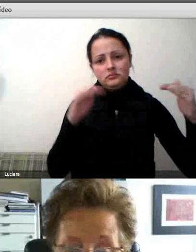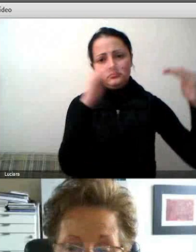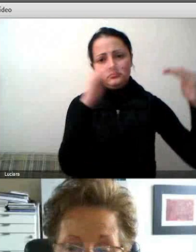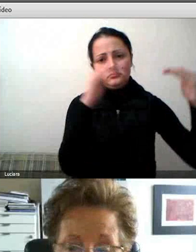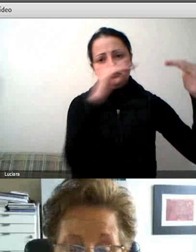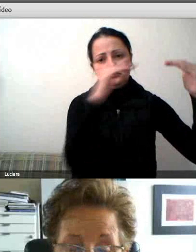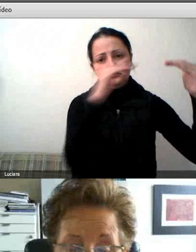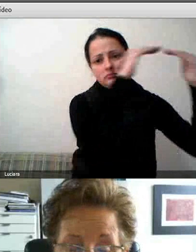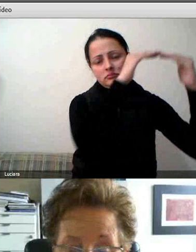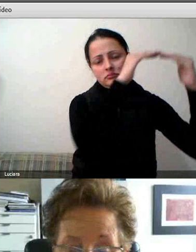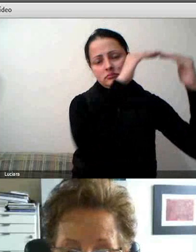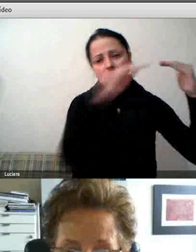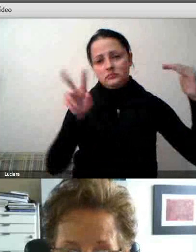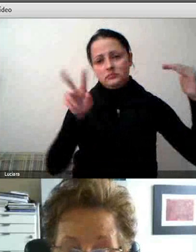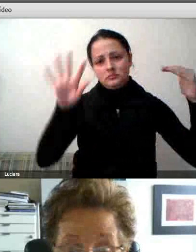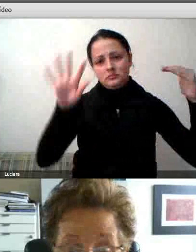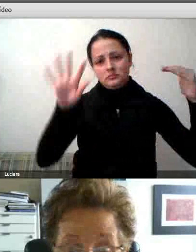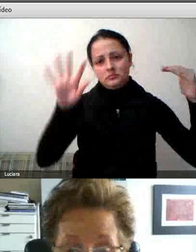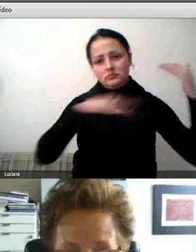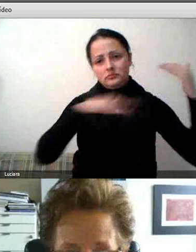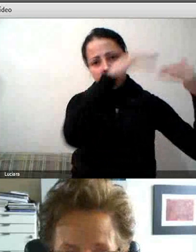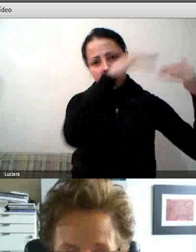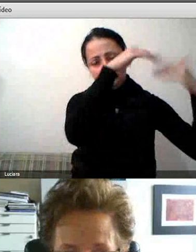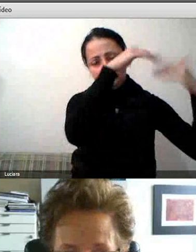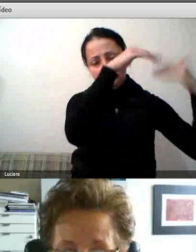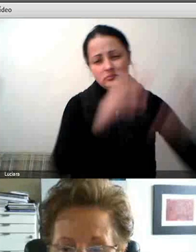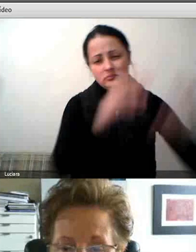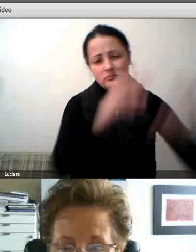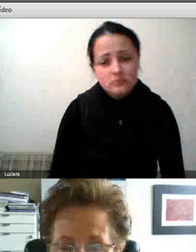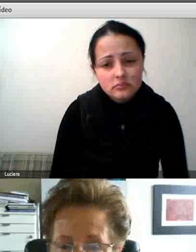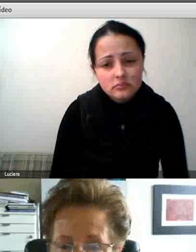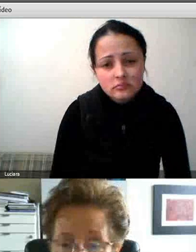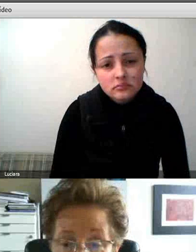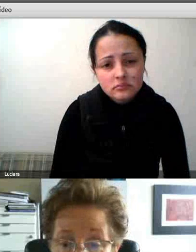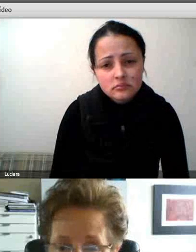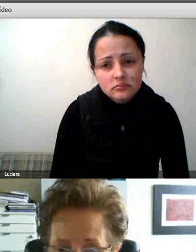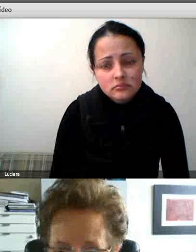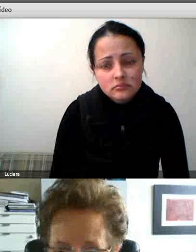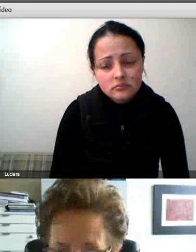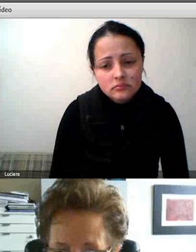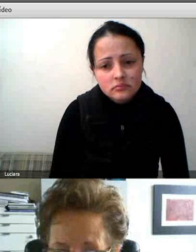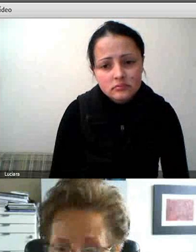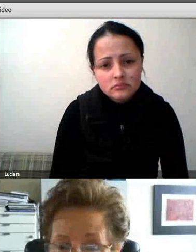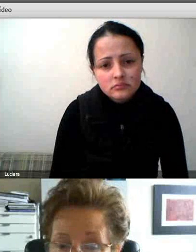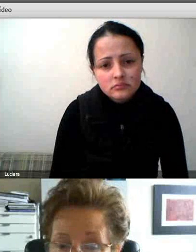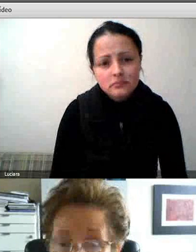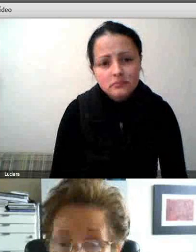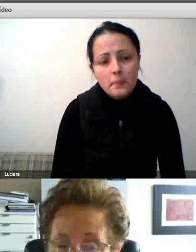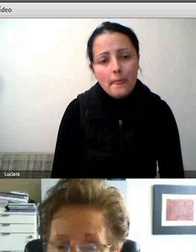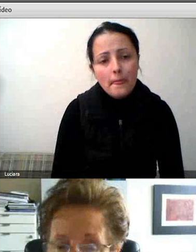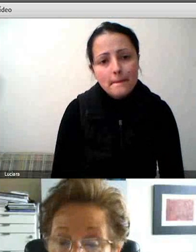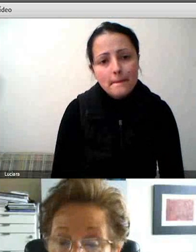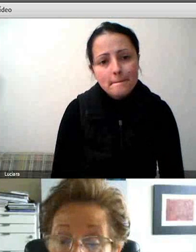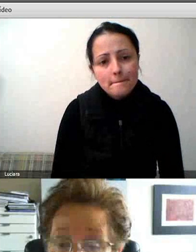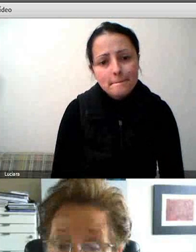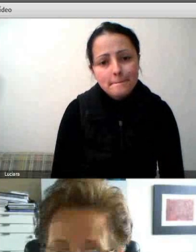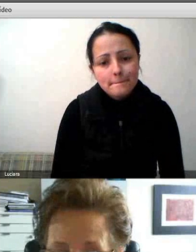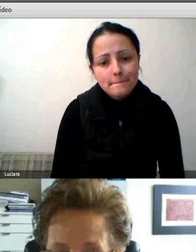uma escala comum de valores entre as pessoas. O que é valor para mim é só dinheiro? Ou isso tem valor porque é